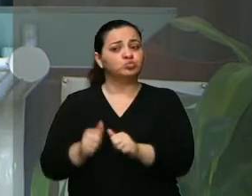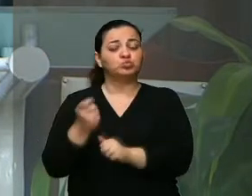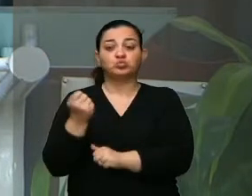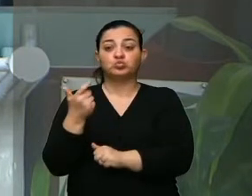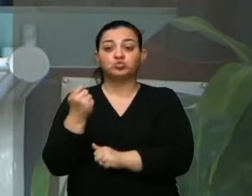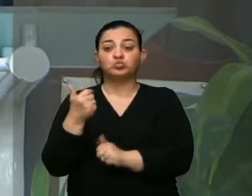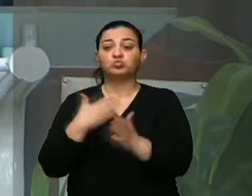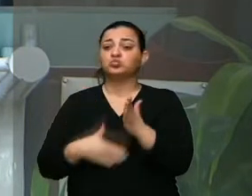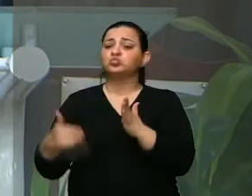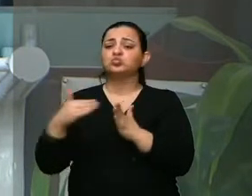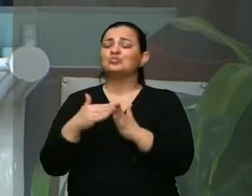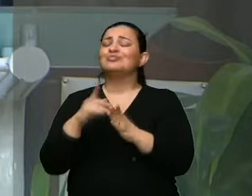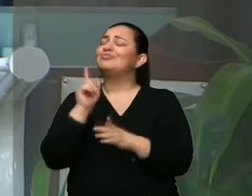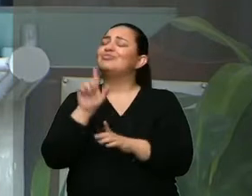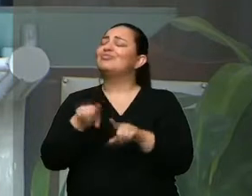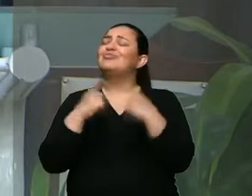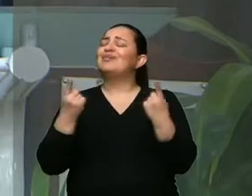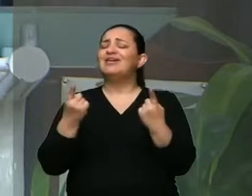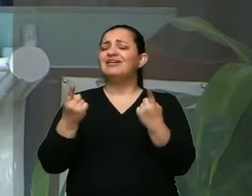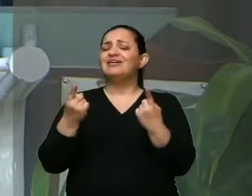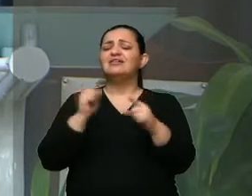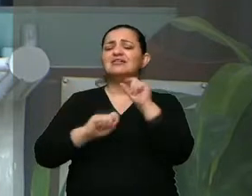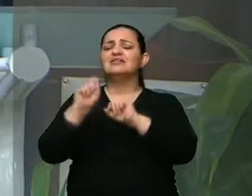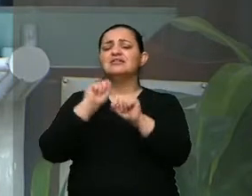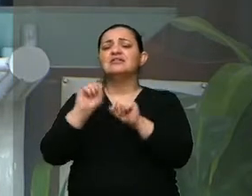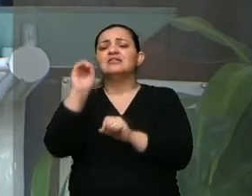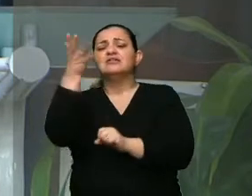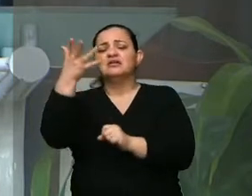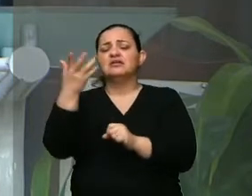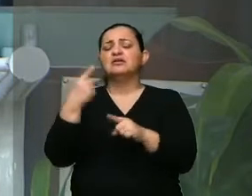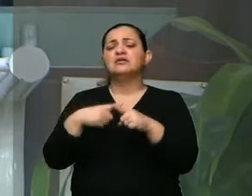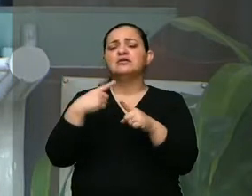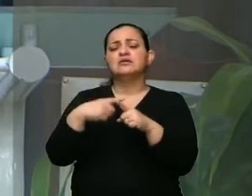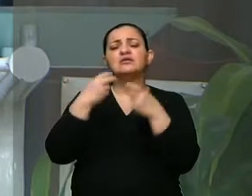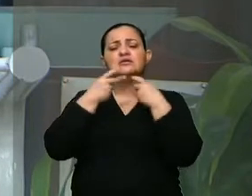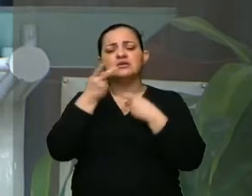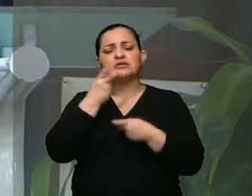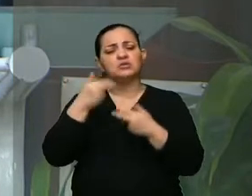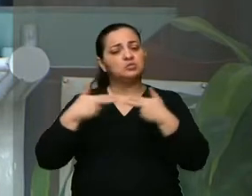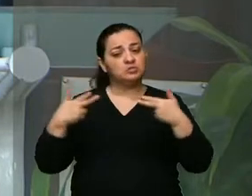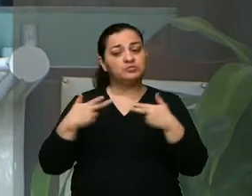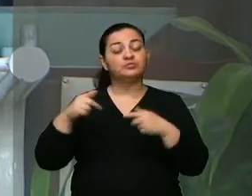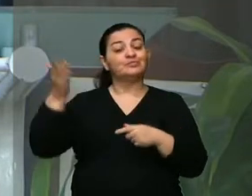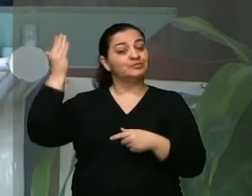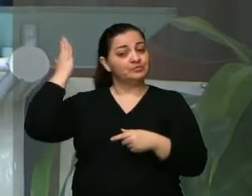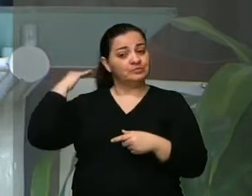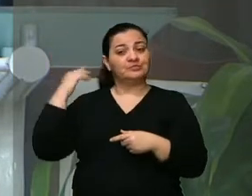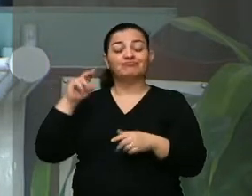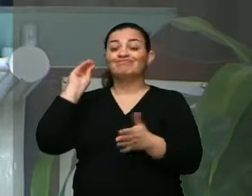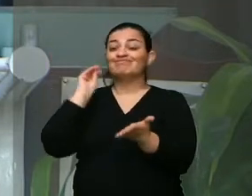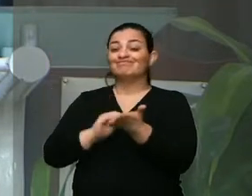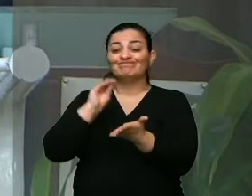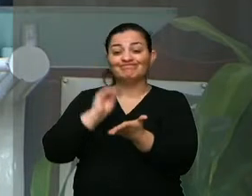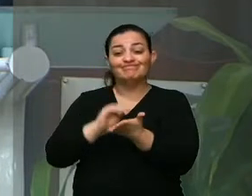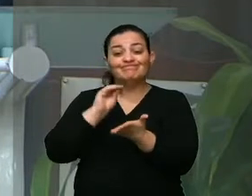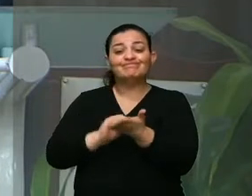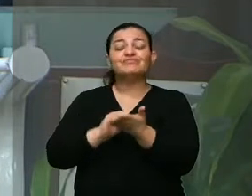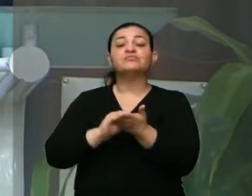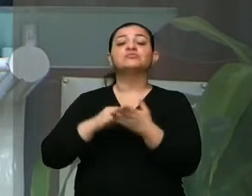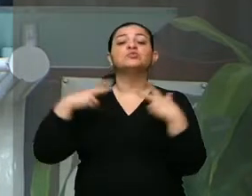que têm a ver isso natural explica espiritual aquilo foi a imprudência do